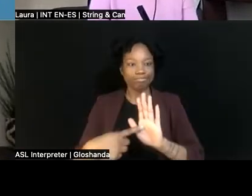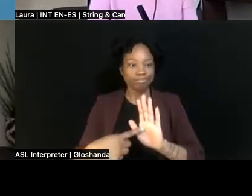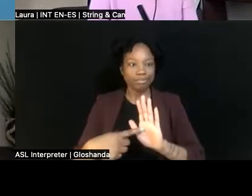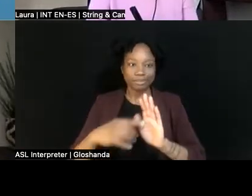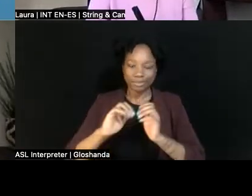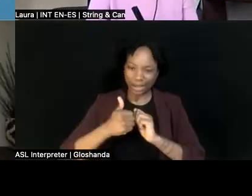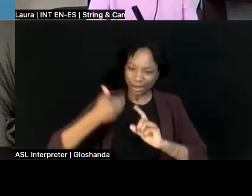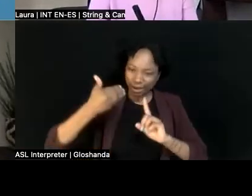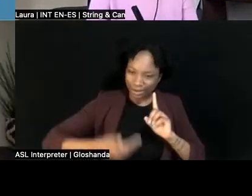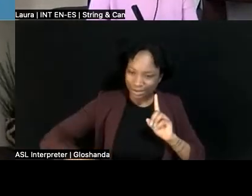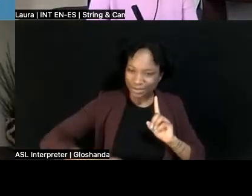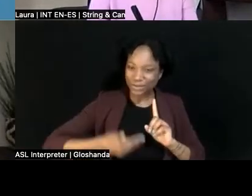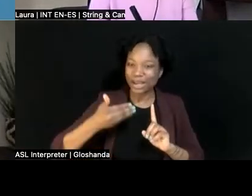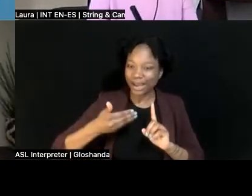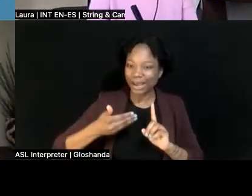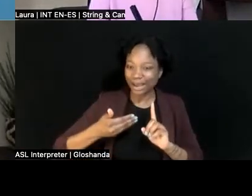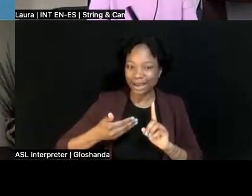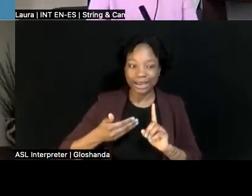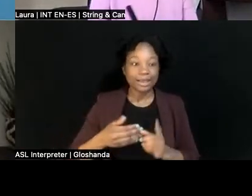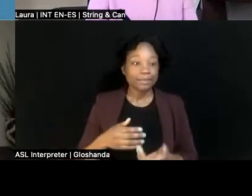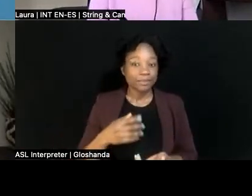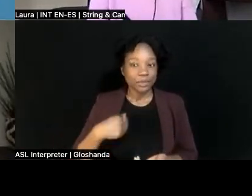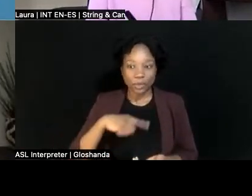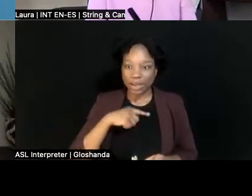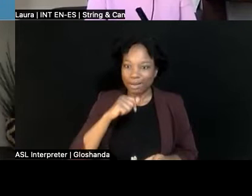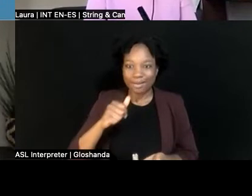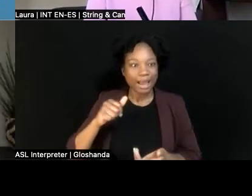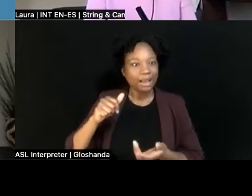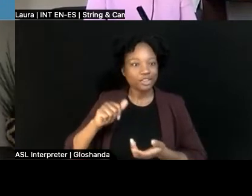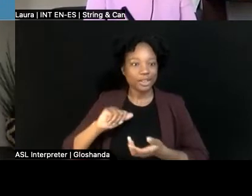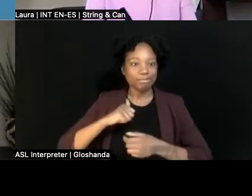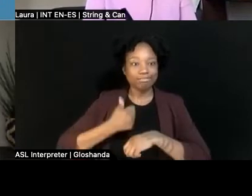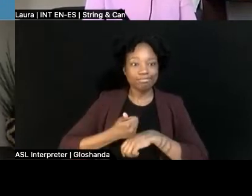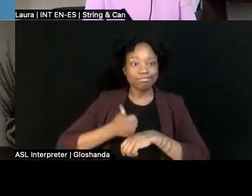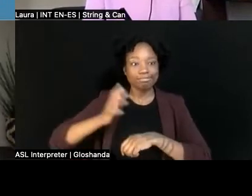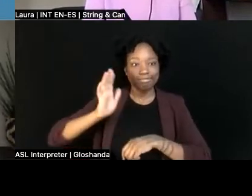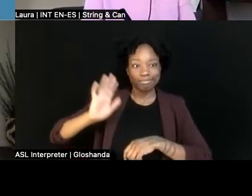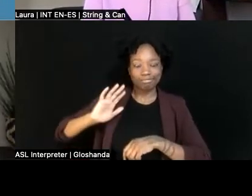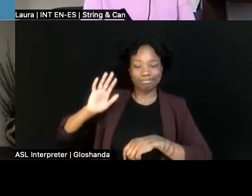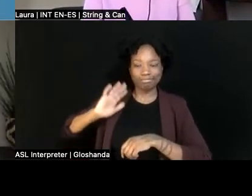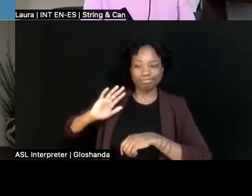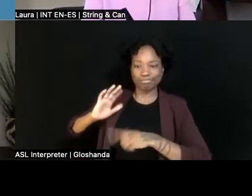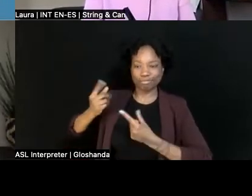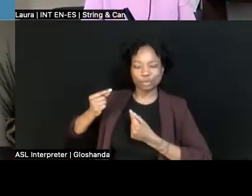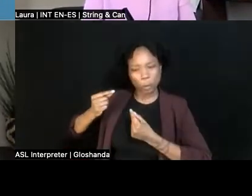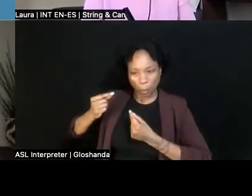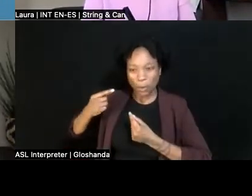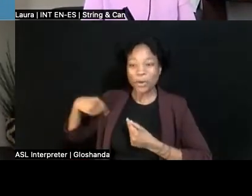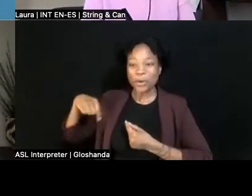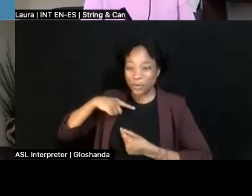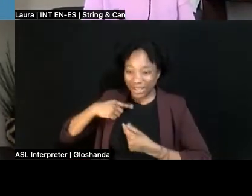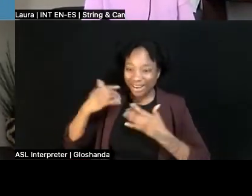Nós somos pueblos del passado, nós somos contemporâneos, nós somos